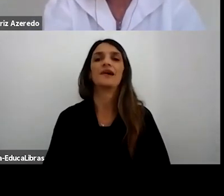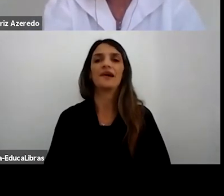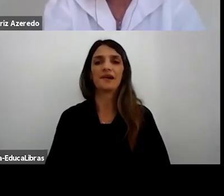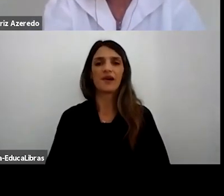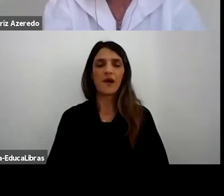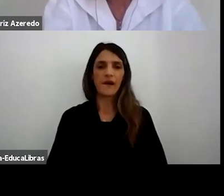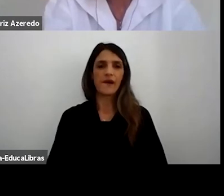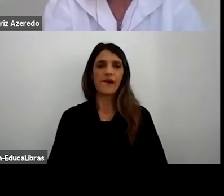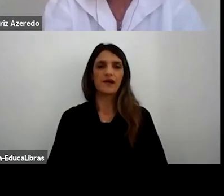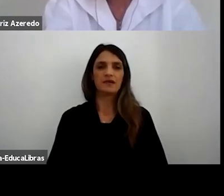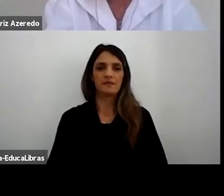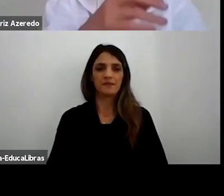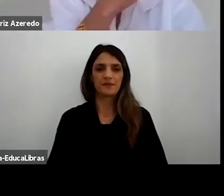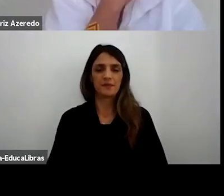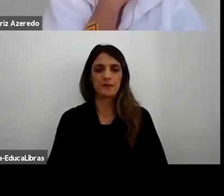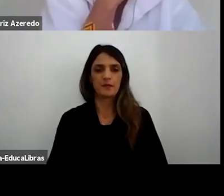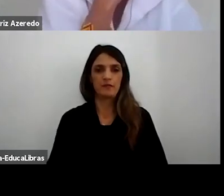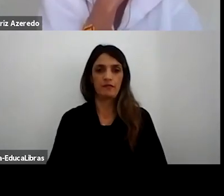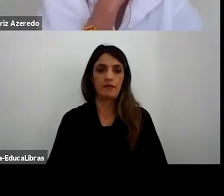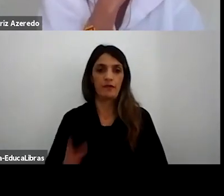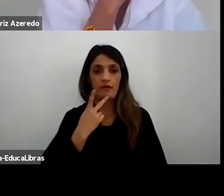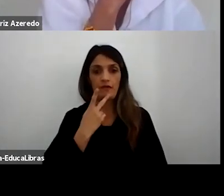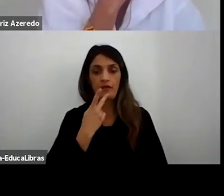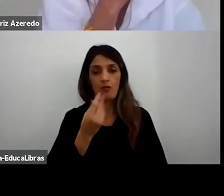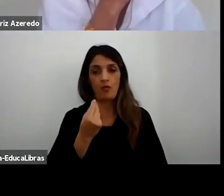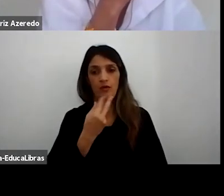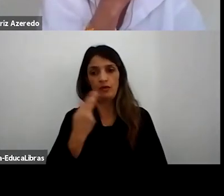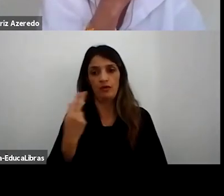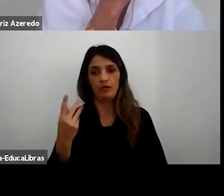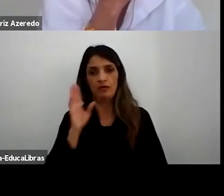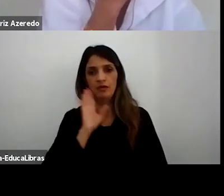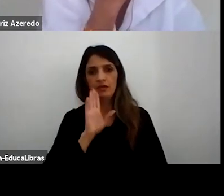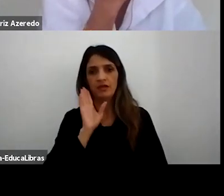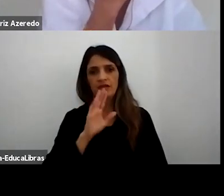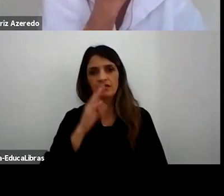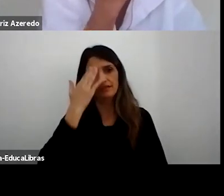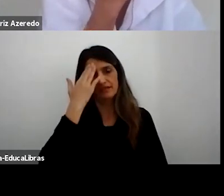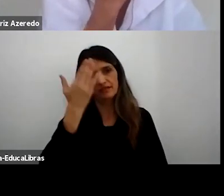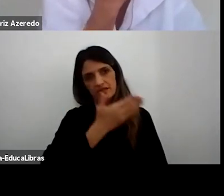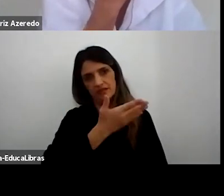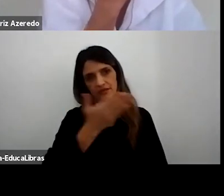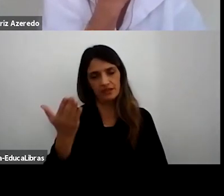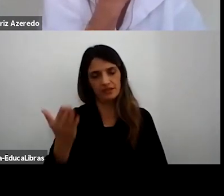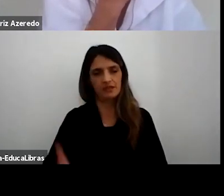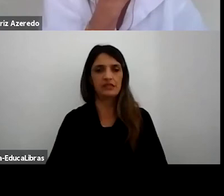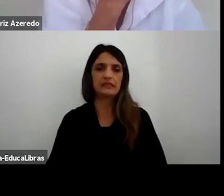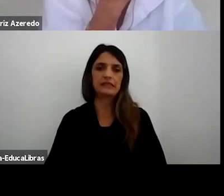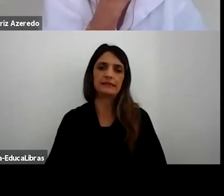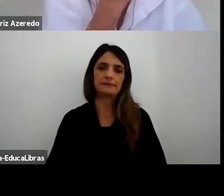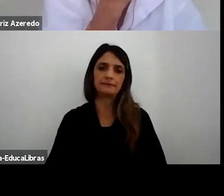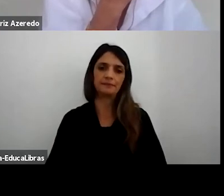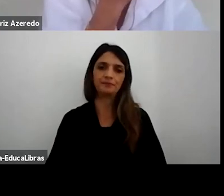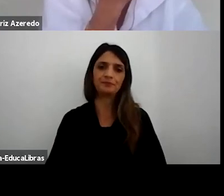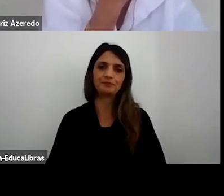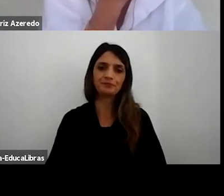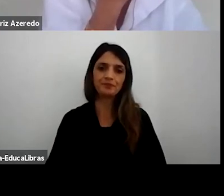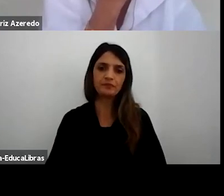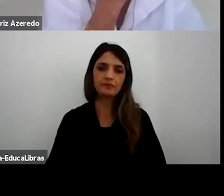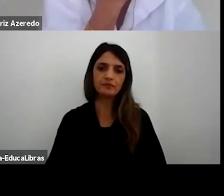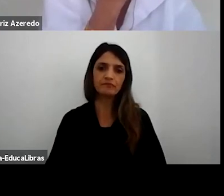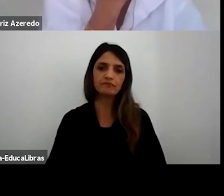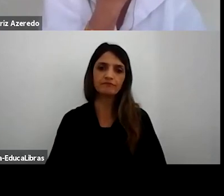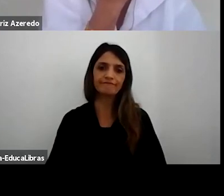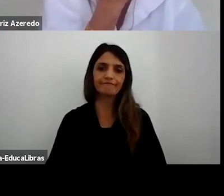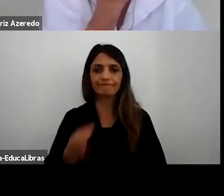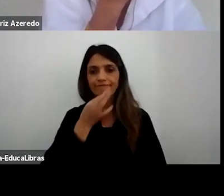queria, enfim, a gente falou bastante coisa legal, eu queria agradecer vocês, mas eu também queria falar o que eu acho que é o